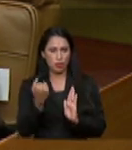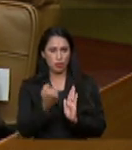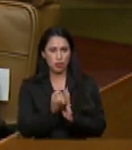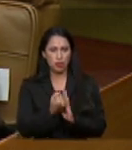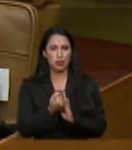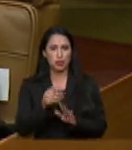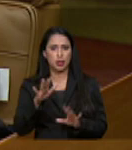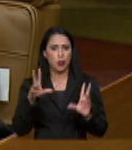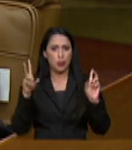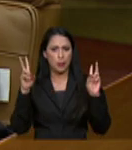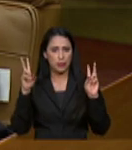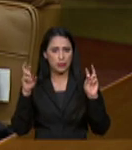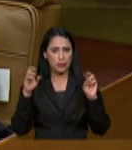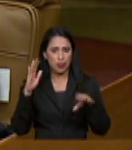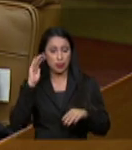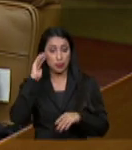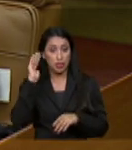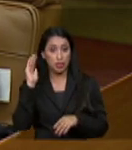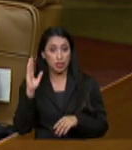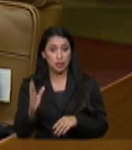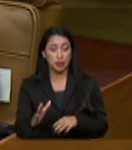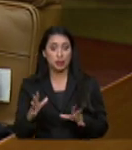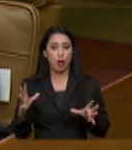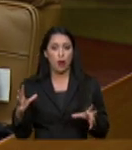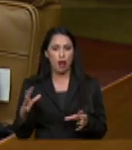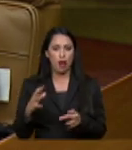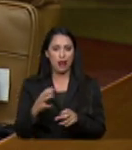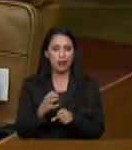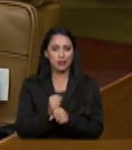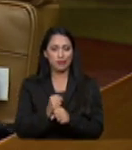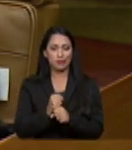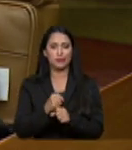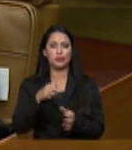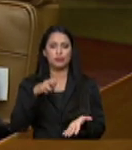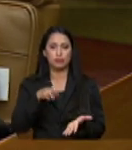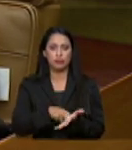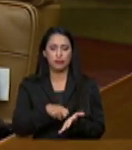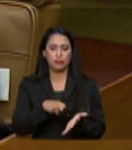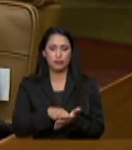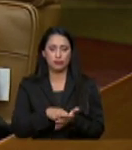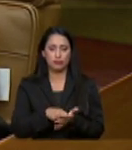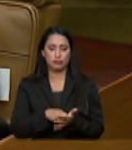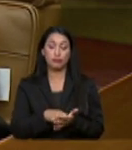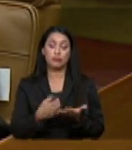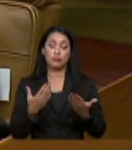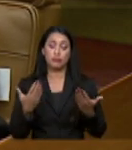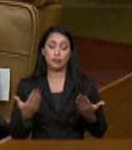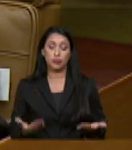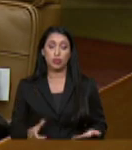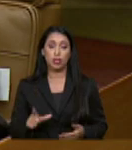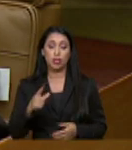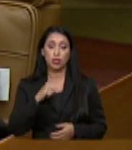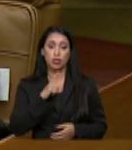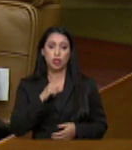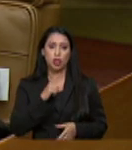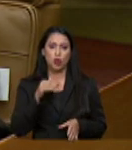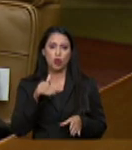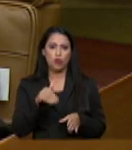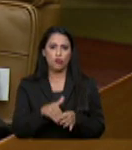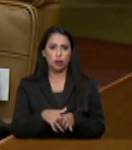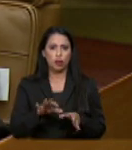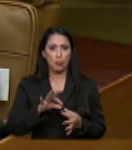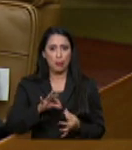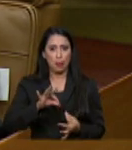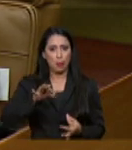quanto ao mérito bem assim a dosimetria da Pena respectiva Tenho um